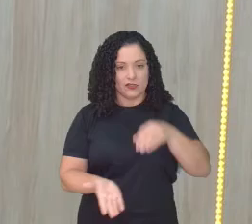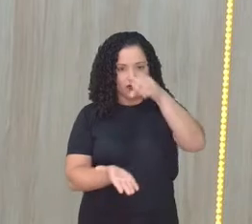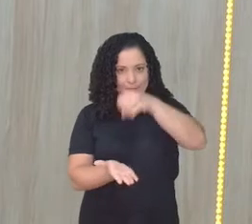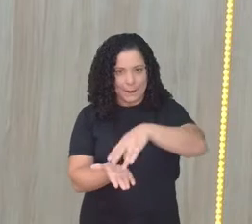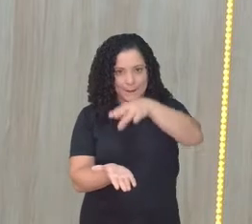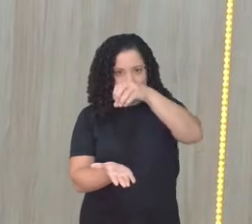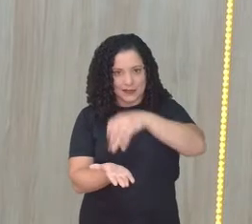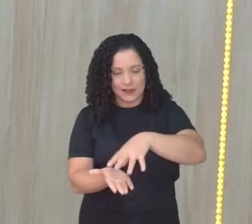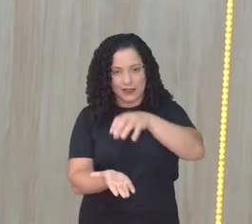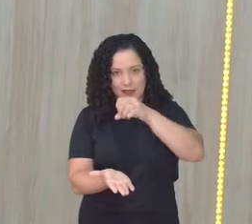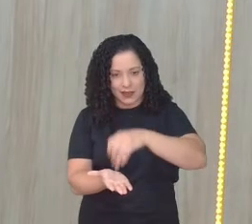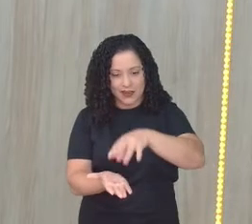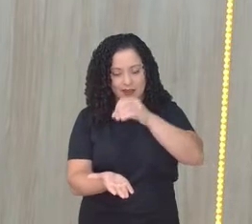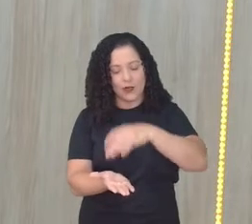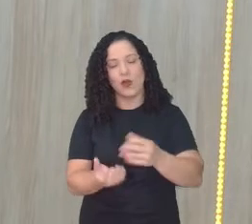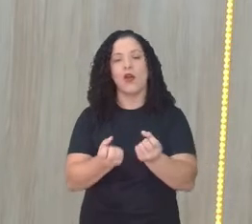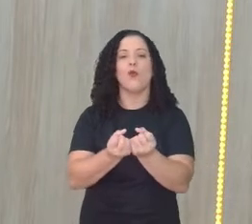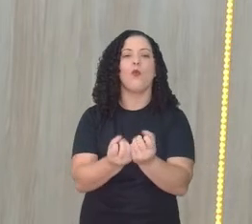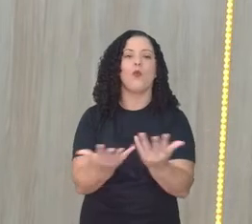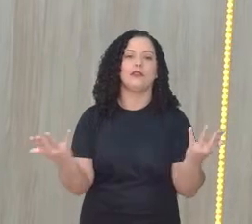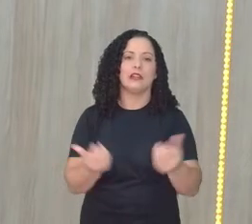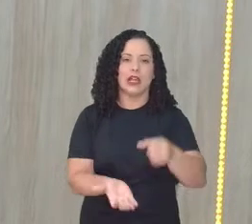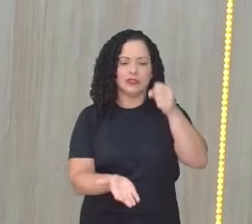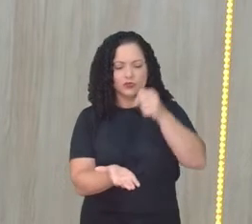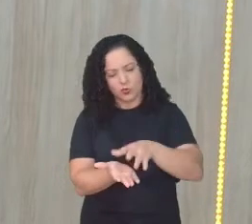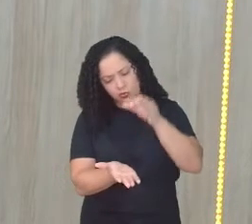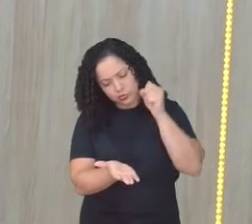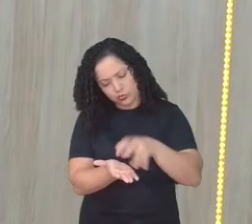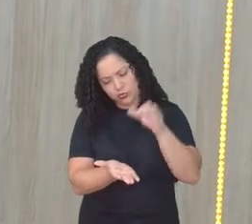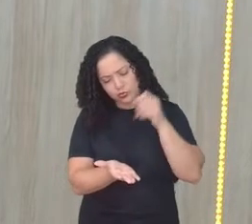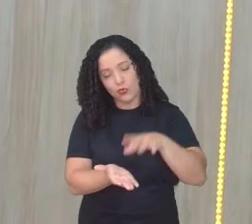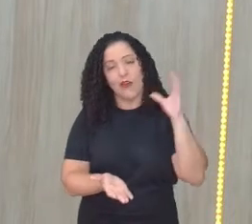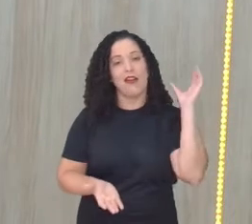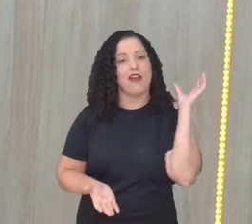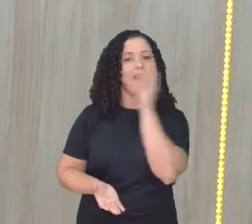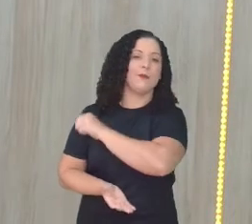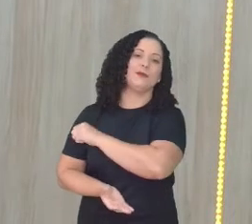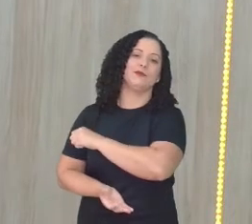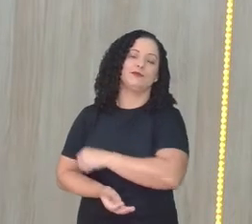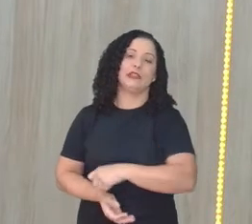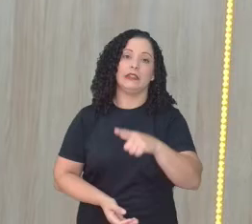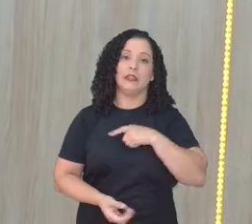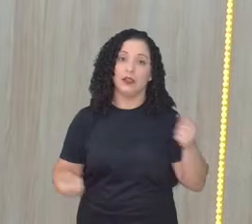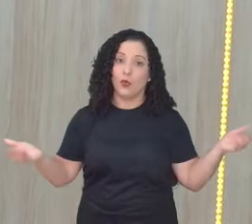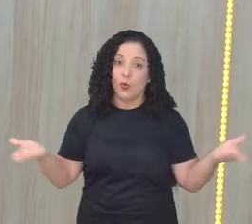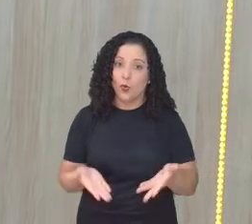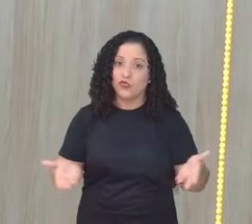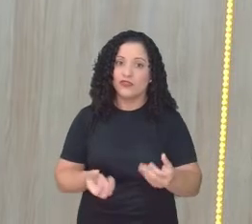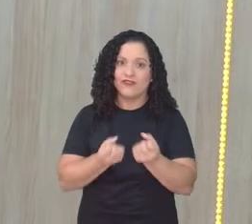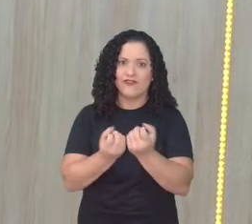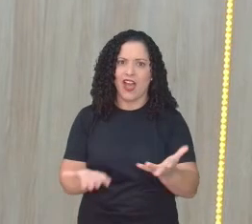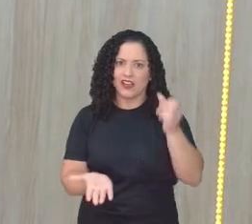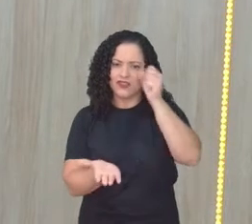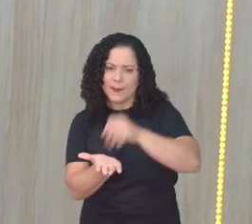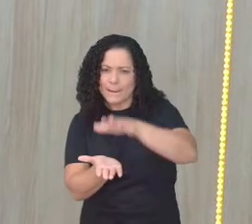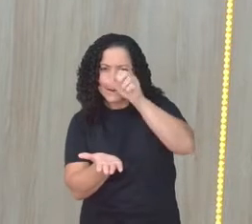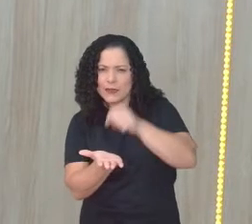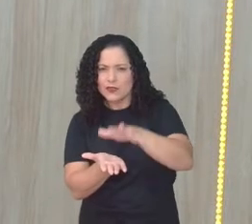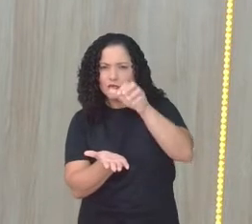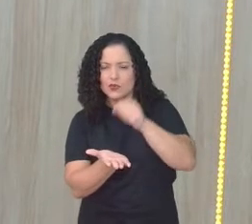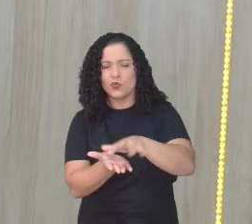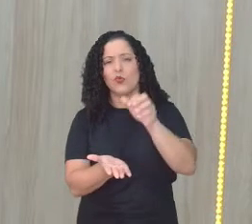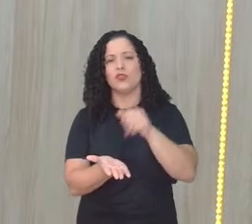impressão, a depender da quantidade de páginas, ela sai rapidinho. A gente tem impressoras hoje que conseguem